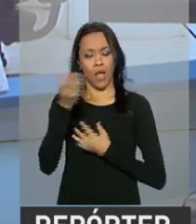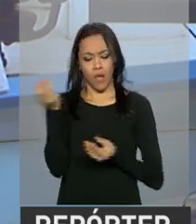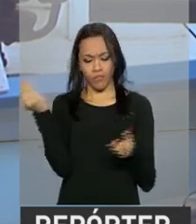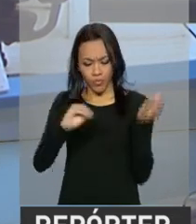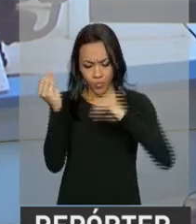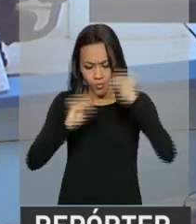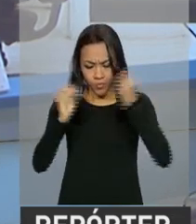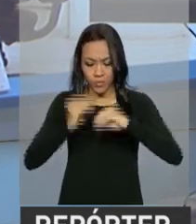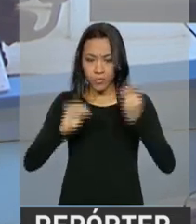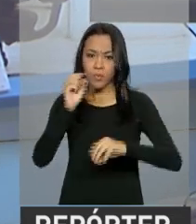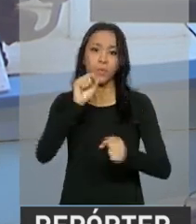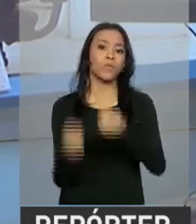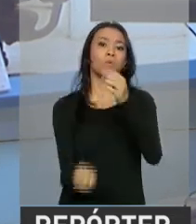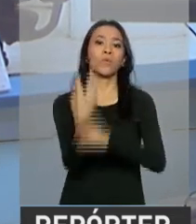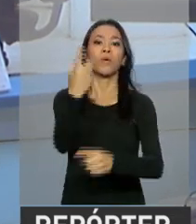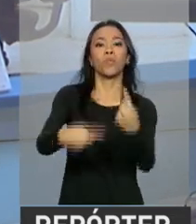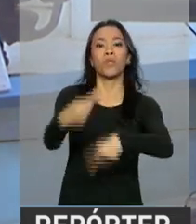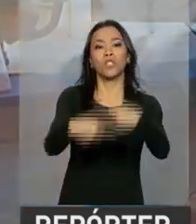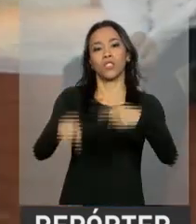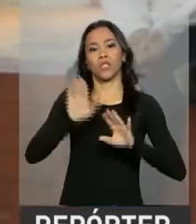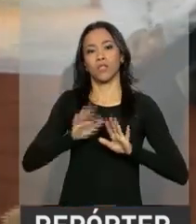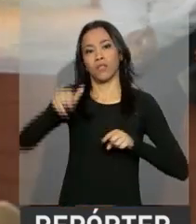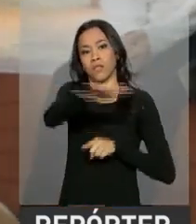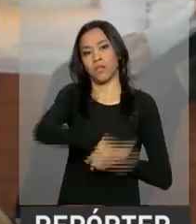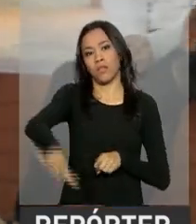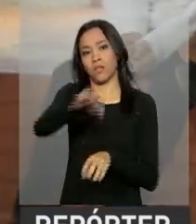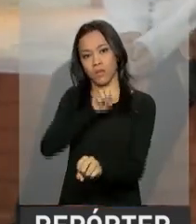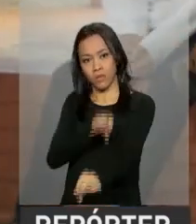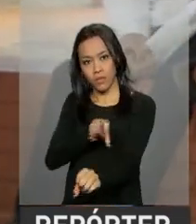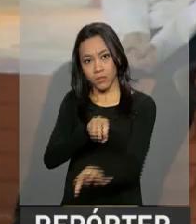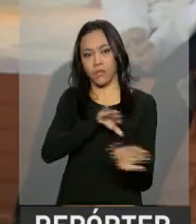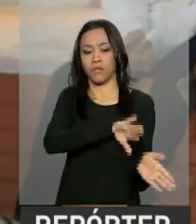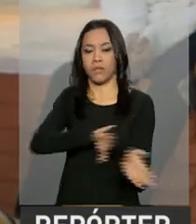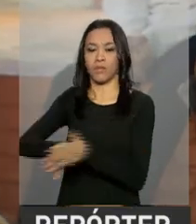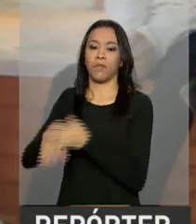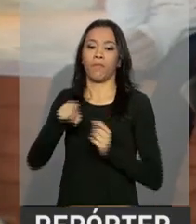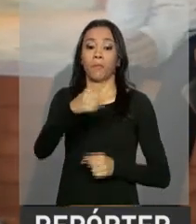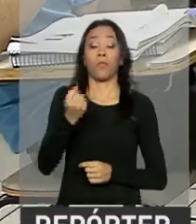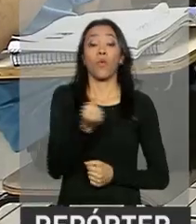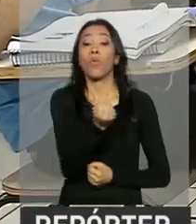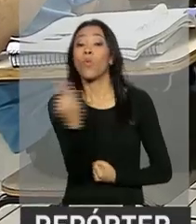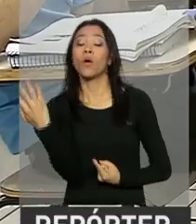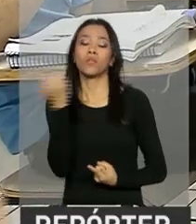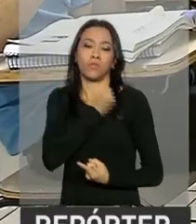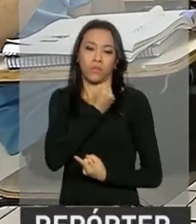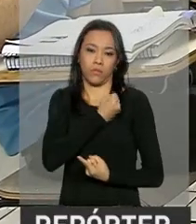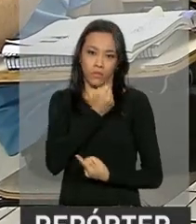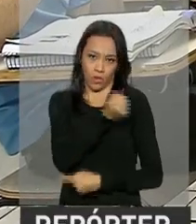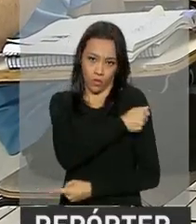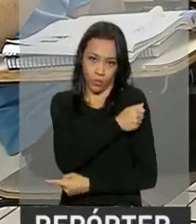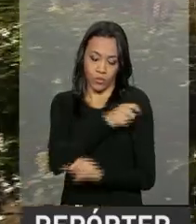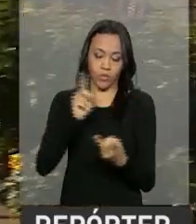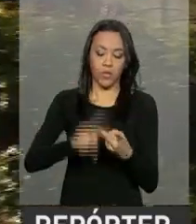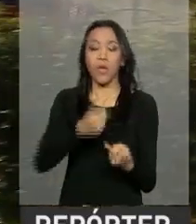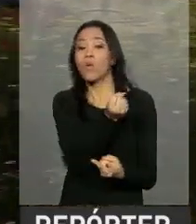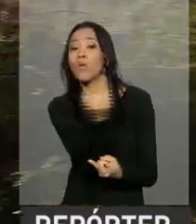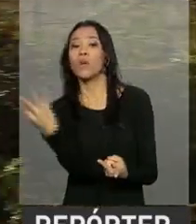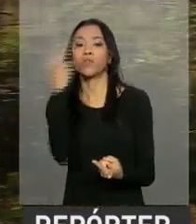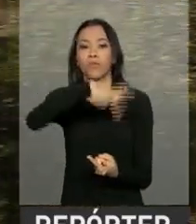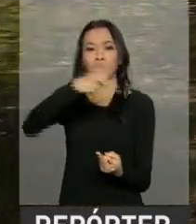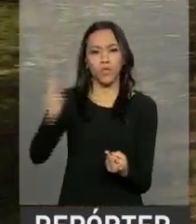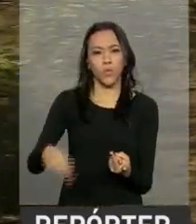públicas para a educação número de alunos culados quantidade de professores e